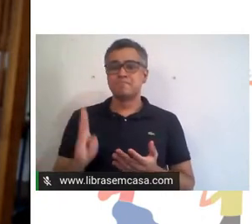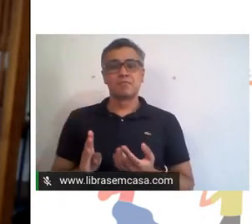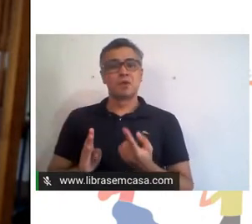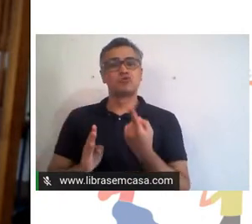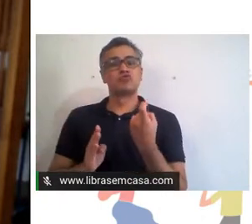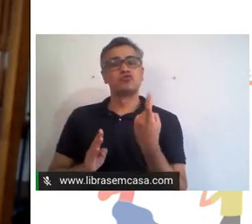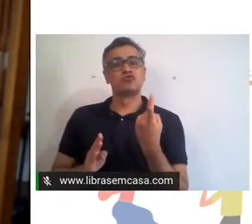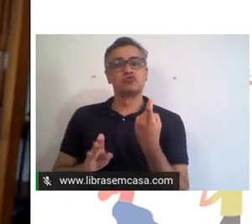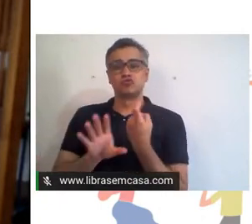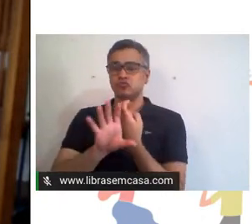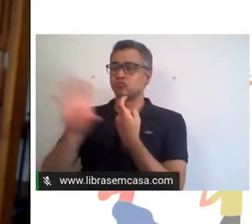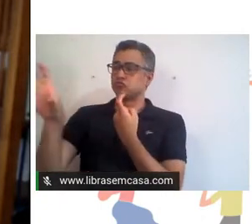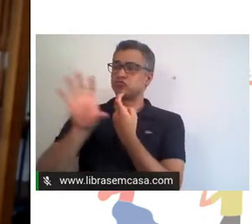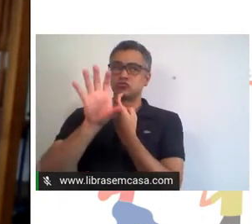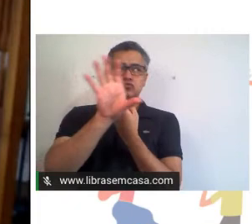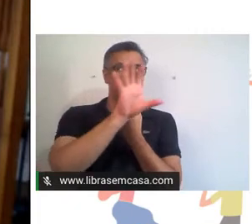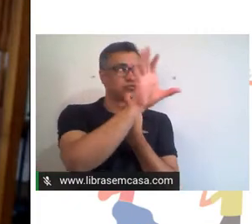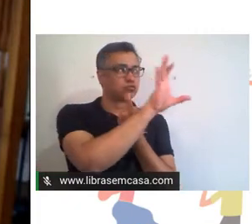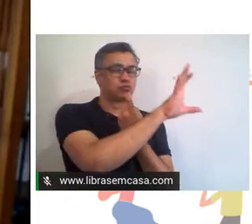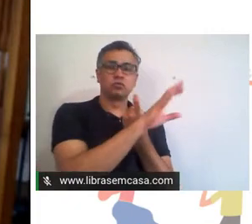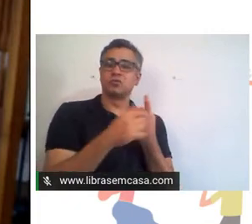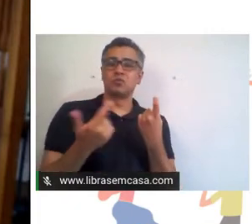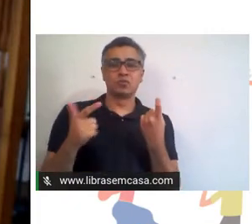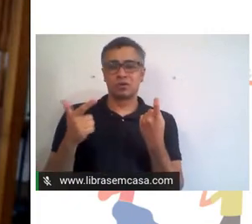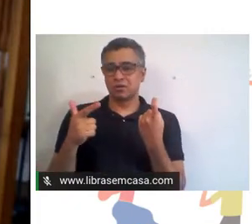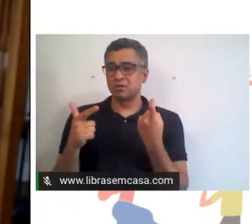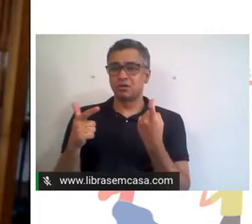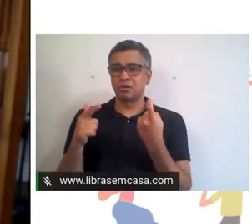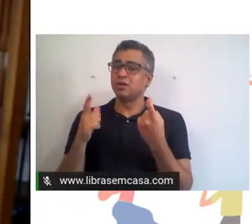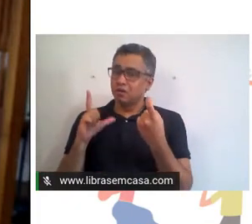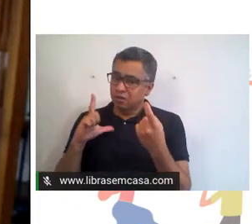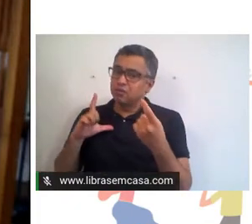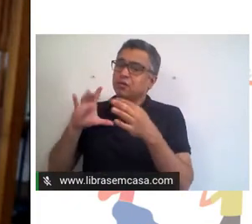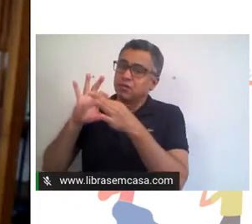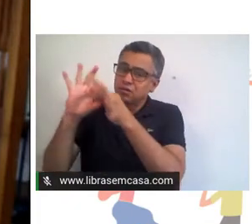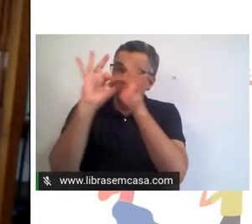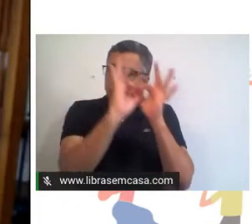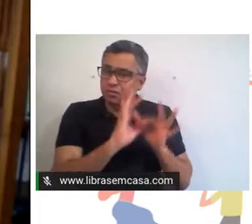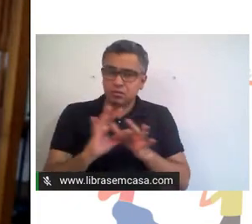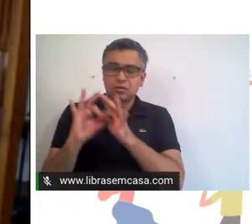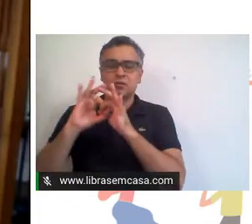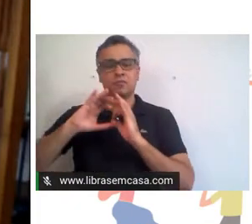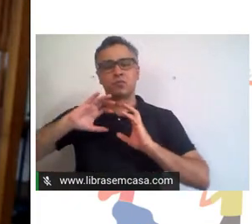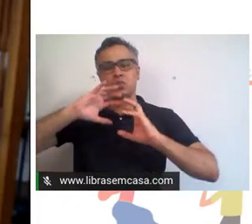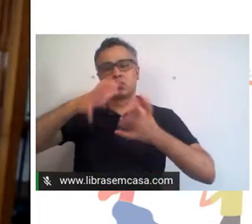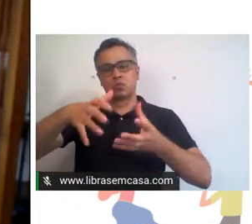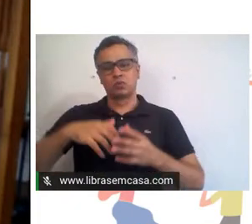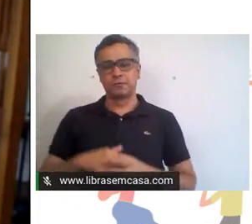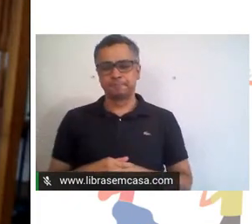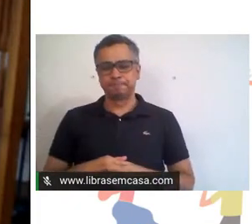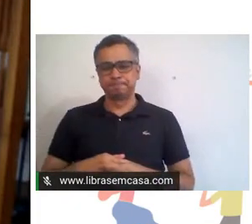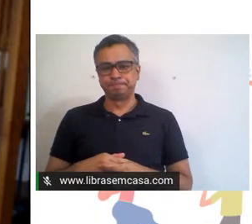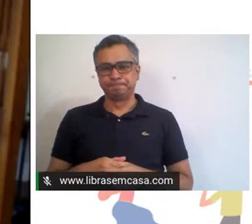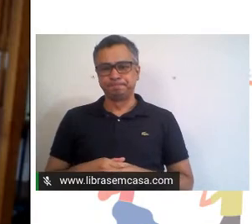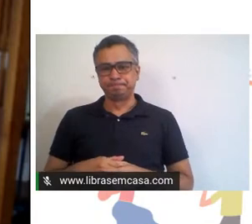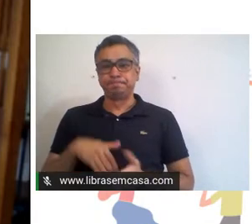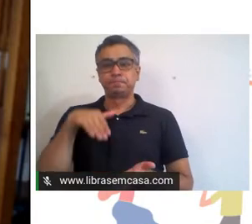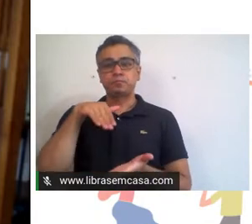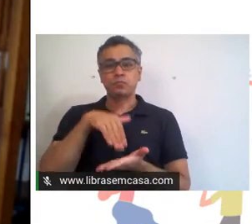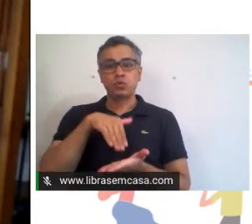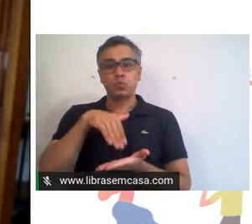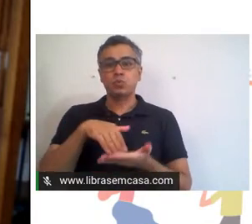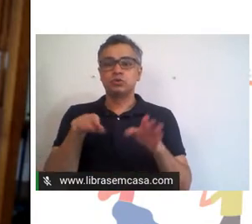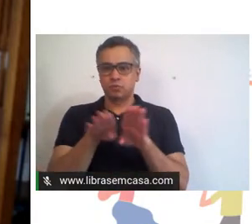restante do mundo e assim por diante. Né? E a última similaridade que eu queria levantar que essas três crises